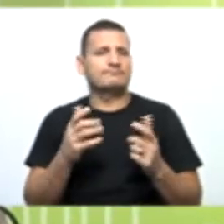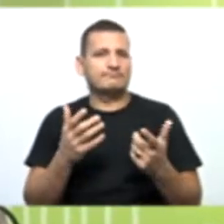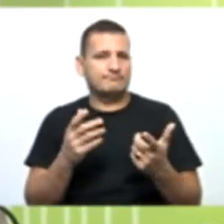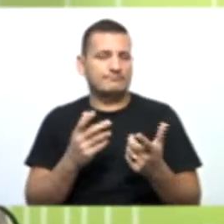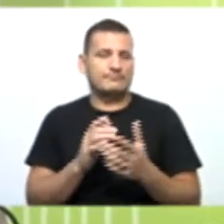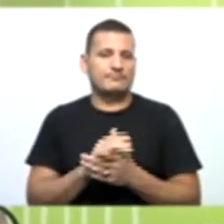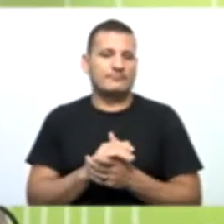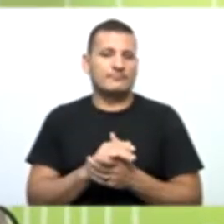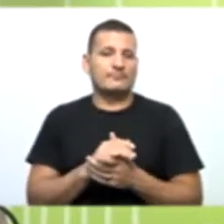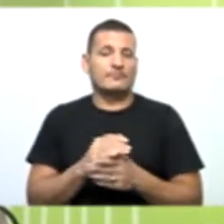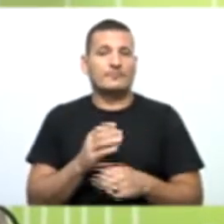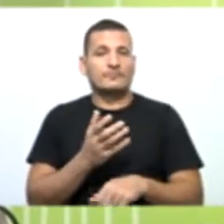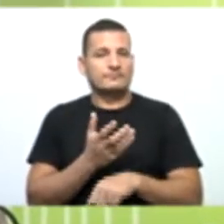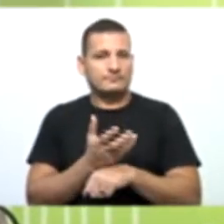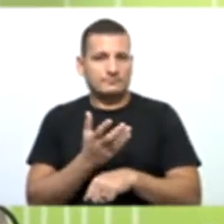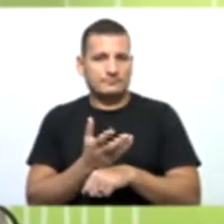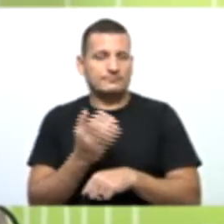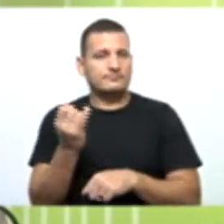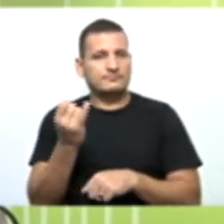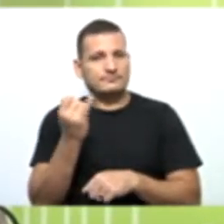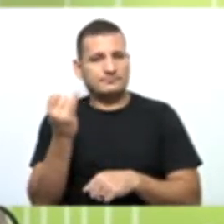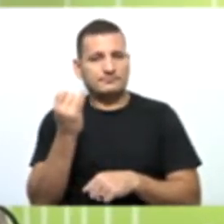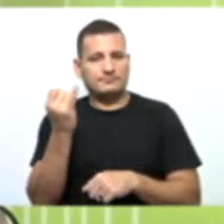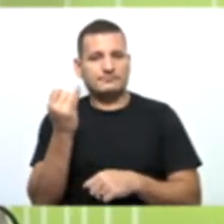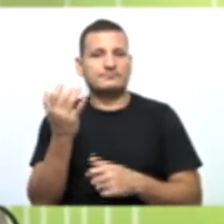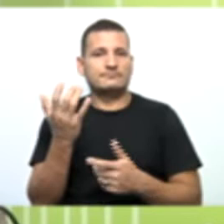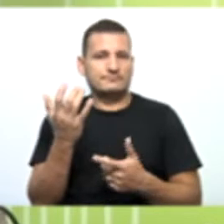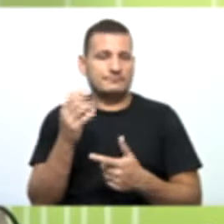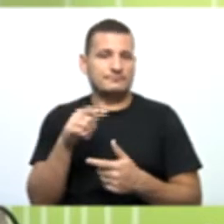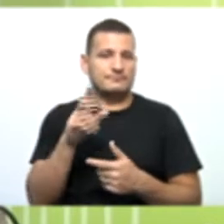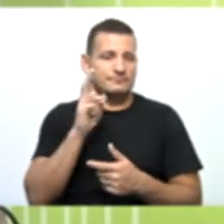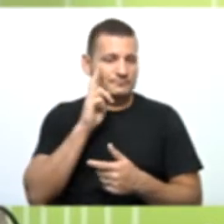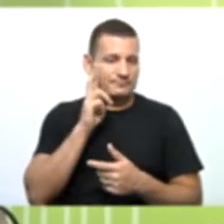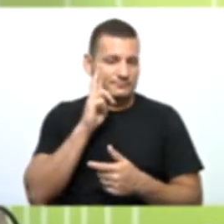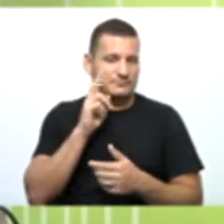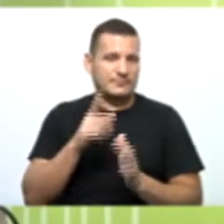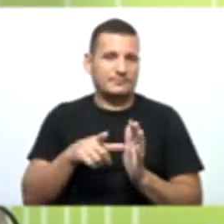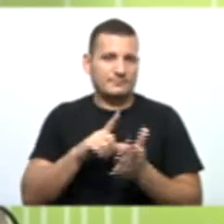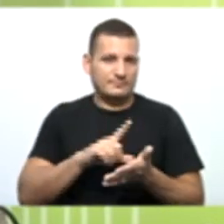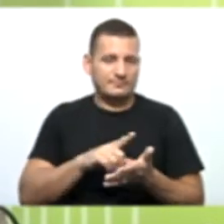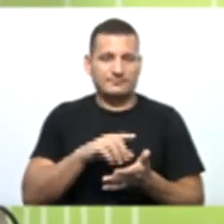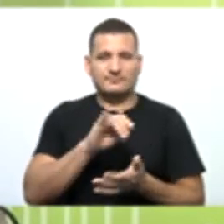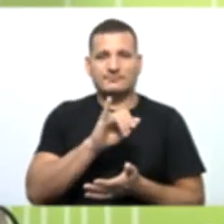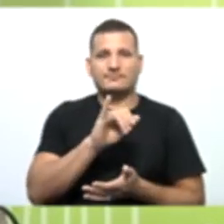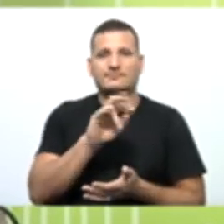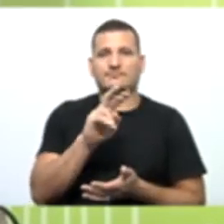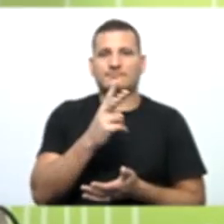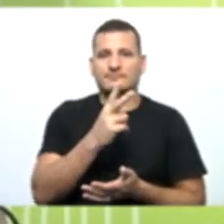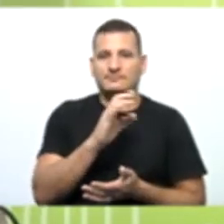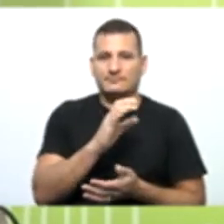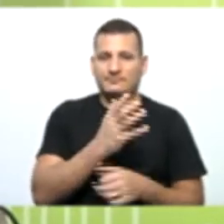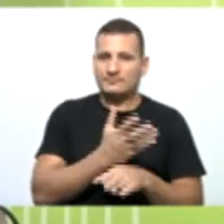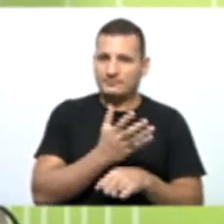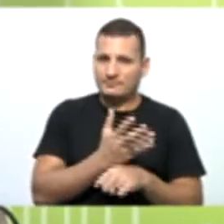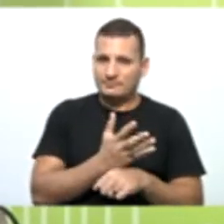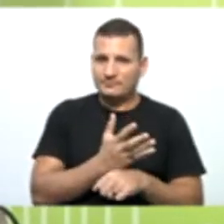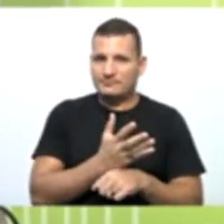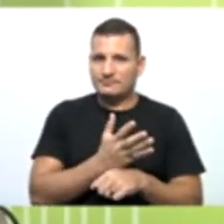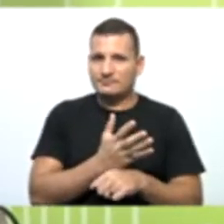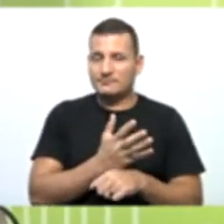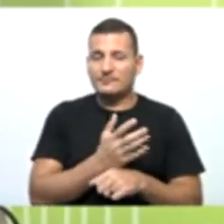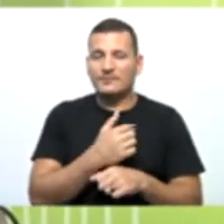uma disciplina muito importante, né? Lembra que nós estávamos na disciplina de IHC e eu já fiz uma prévia do